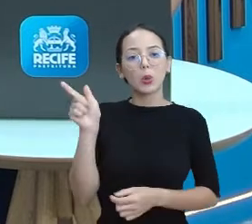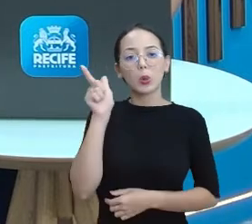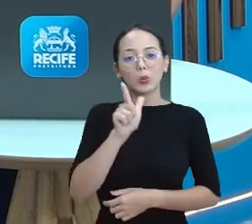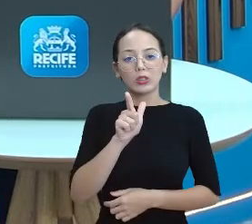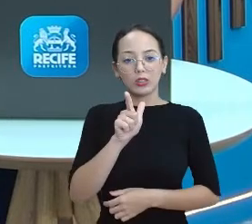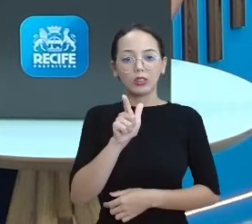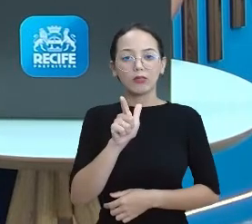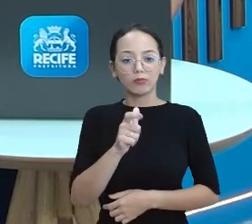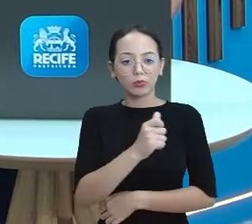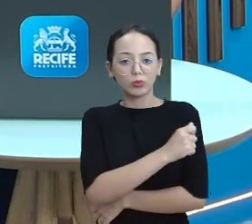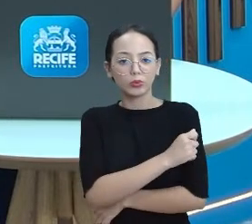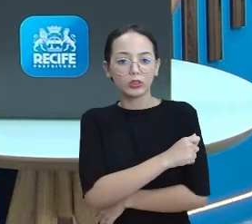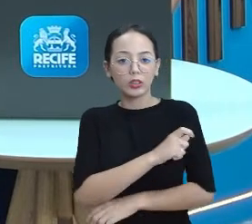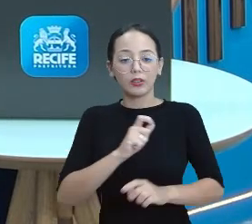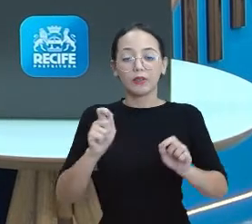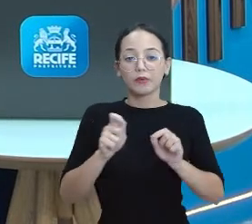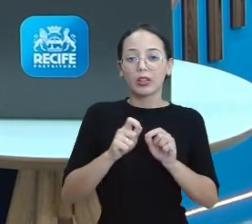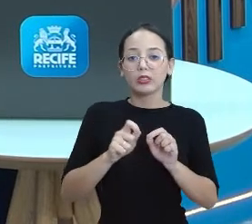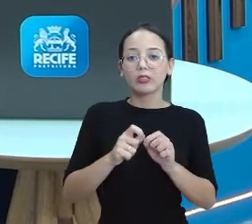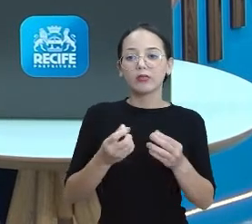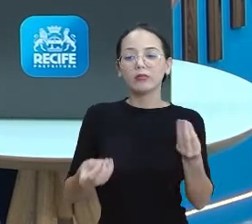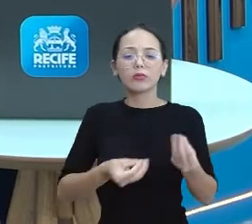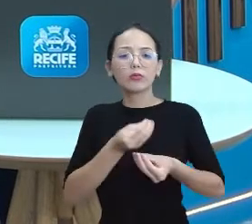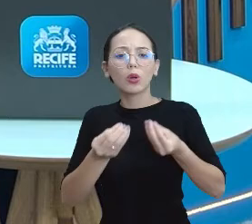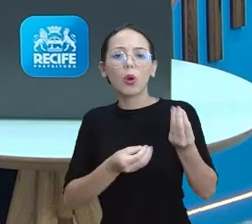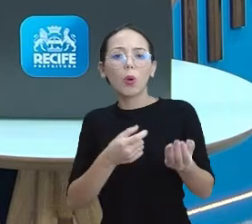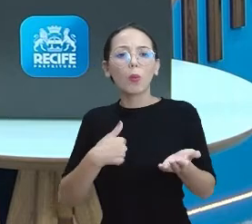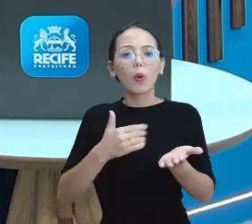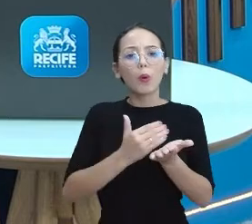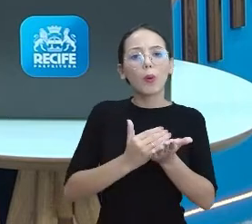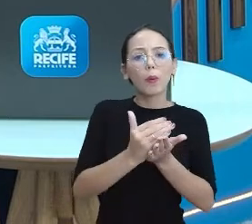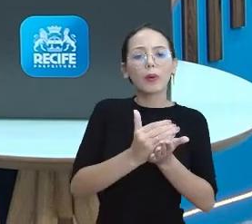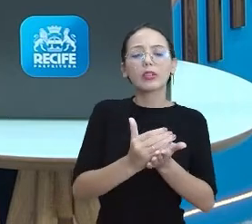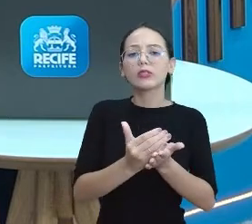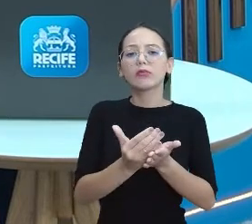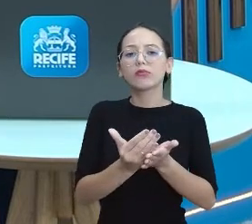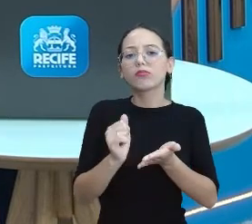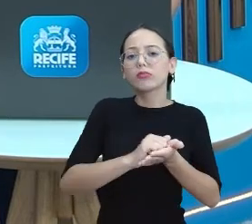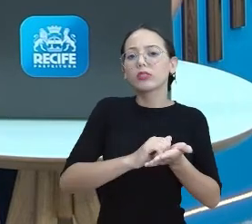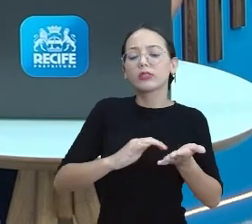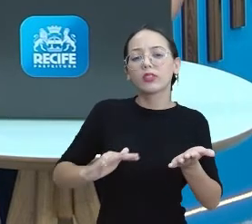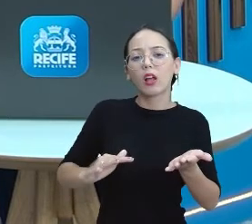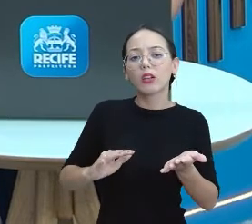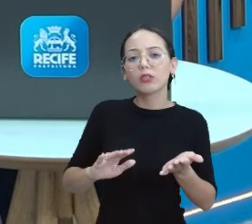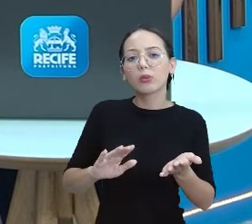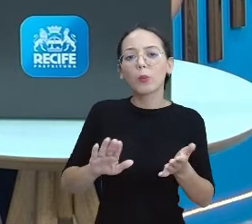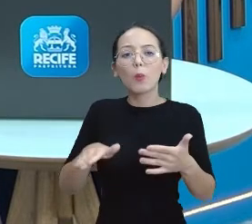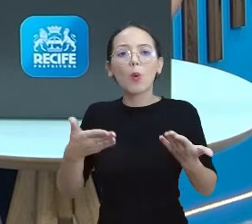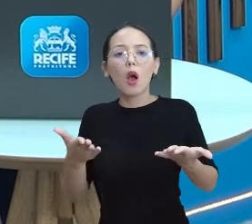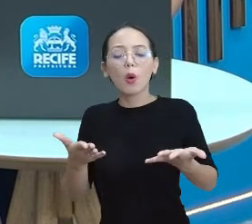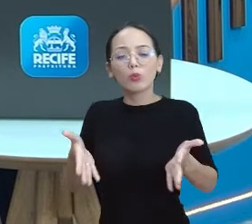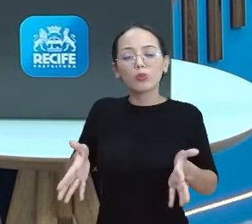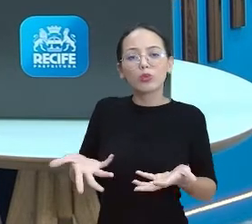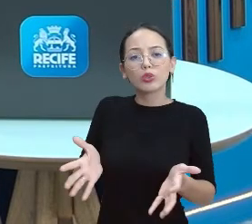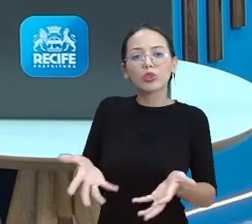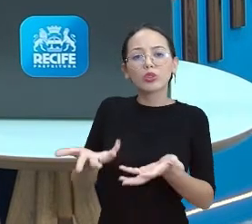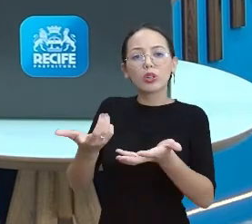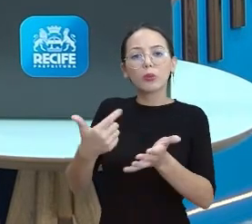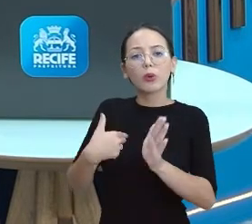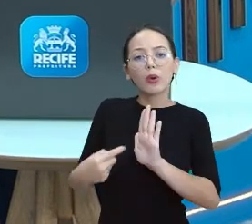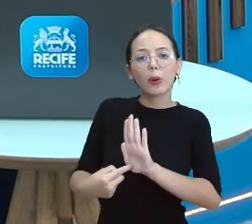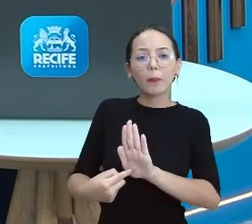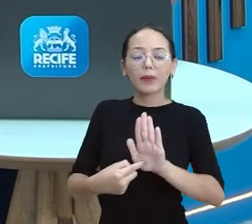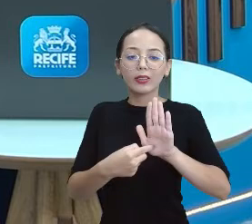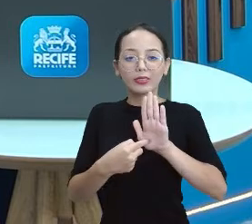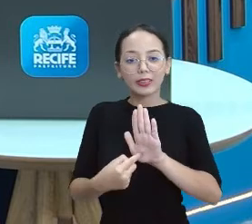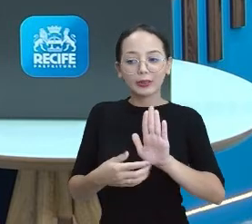estudante realizar. Então, como é que eu inicio uma atividade? Que tipo de estímulo eu estou dando quando eu